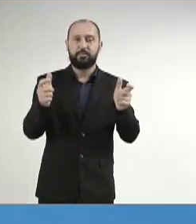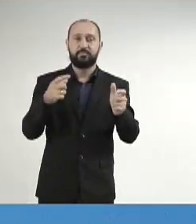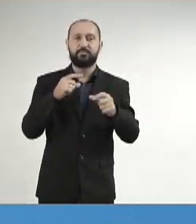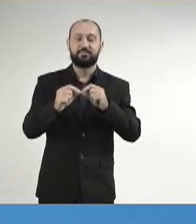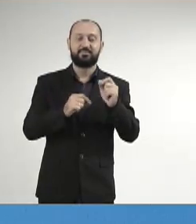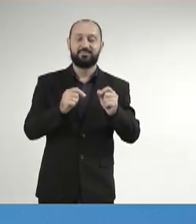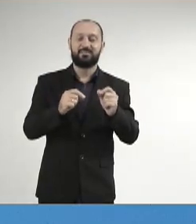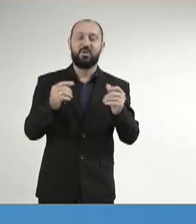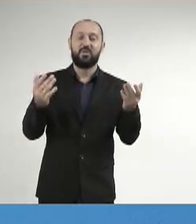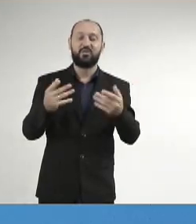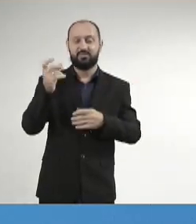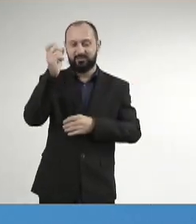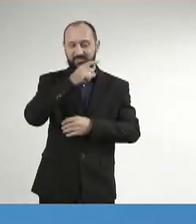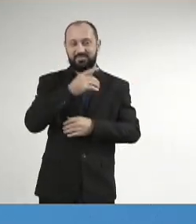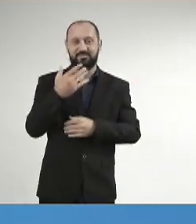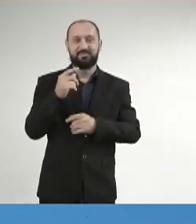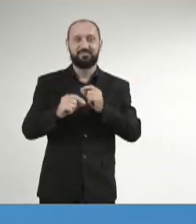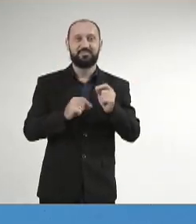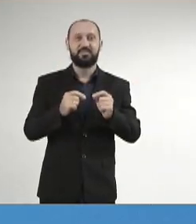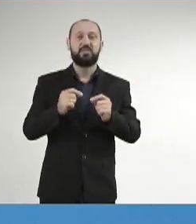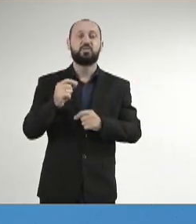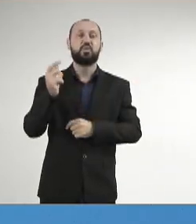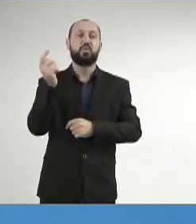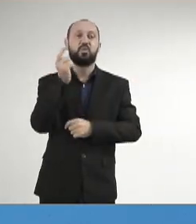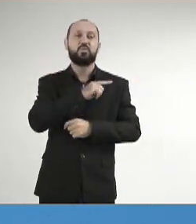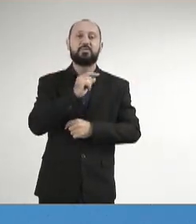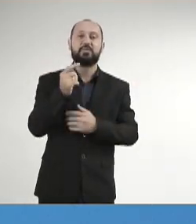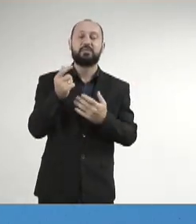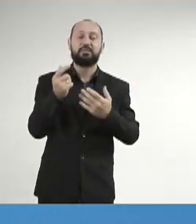É difícil hoje, senhor presidente, conseguir